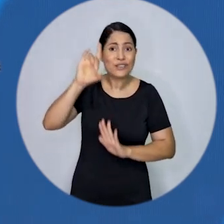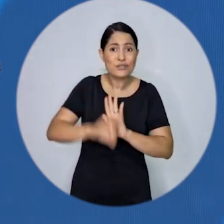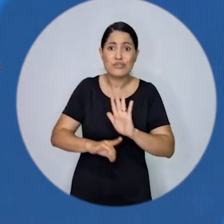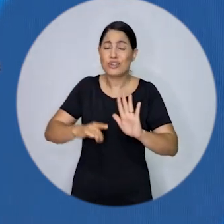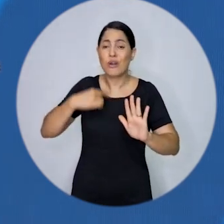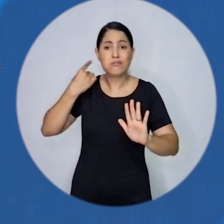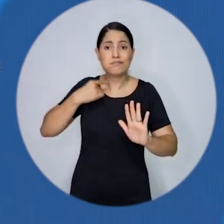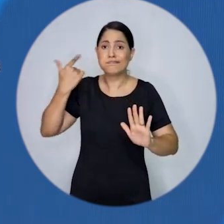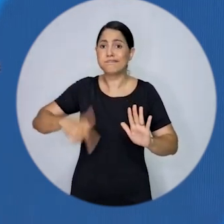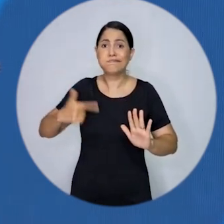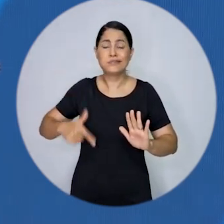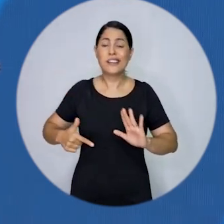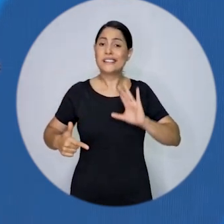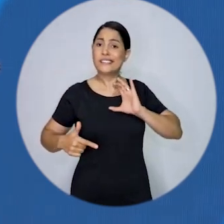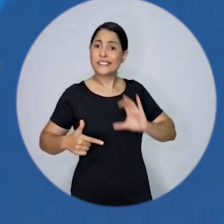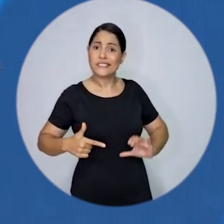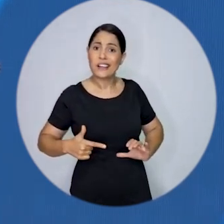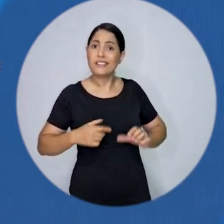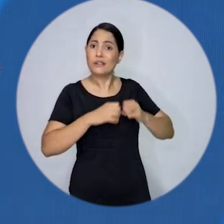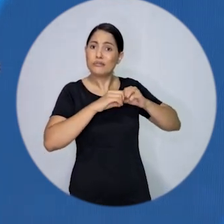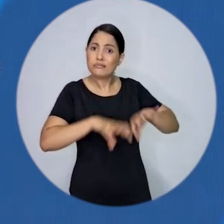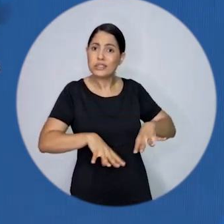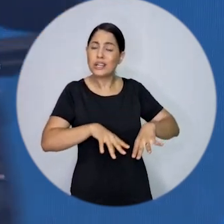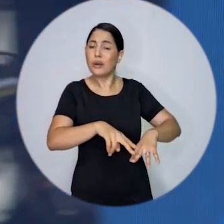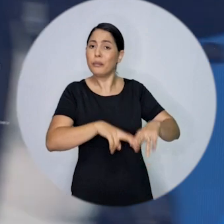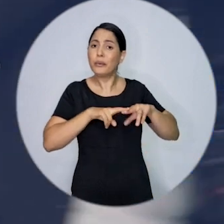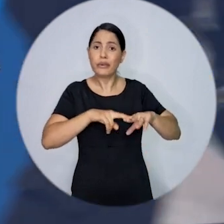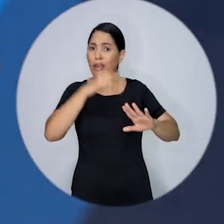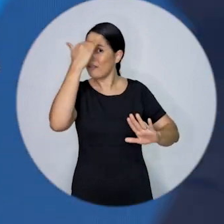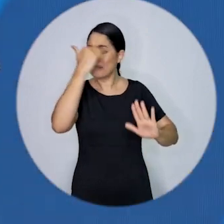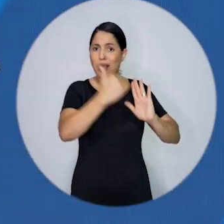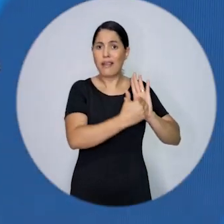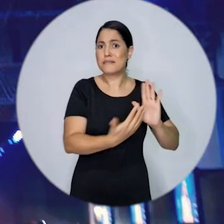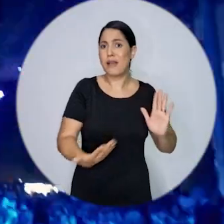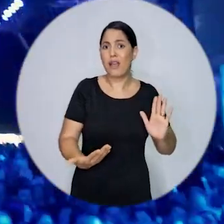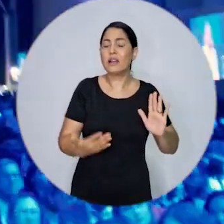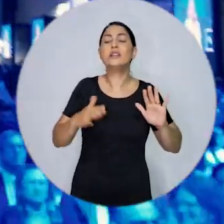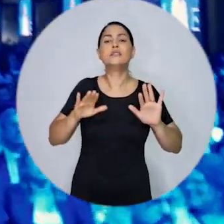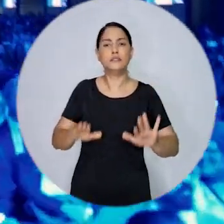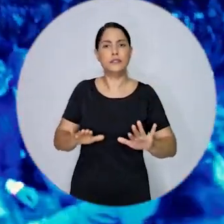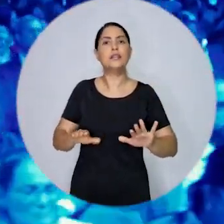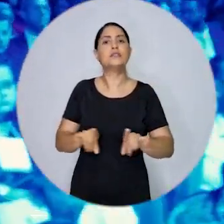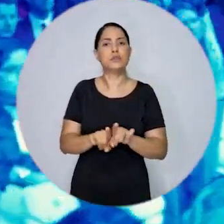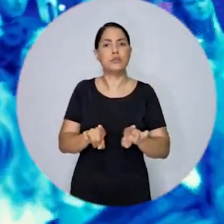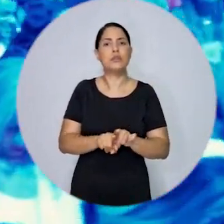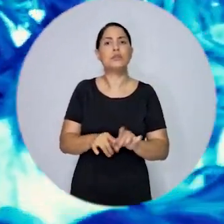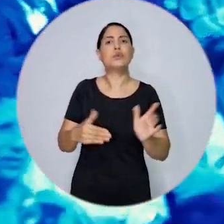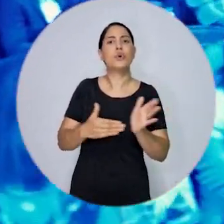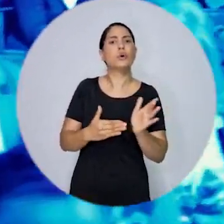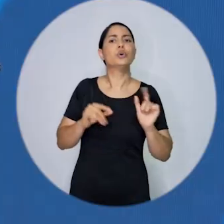prerrogativas, os cidadãos não têm suas garantias fundamentais efetivadas. E, por fim,